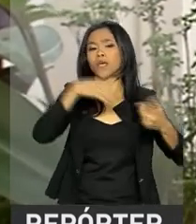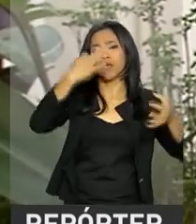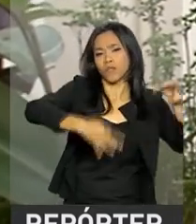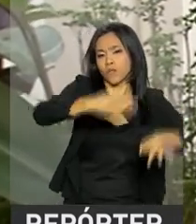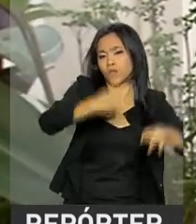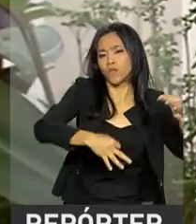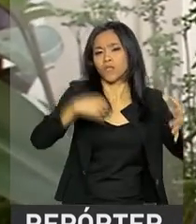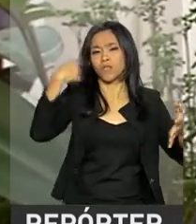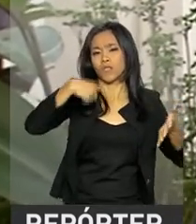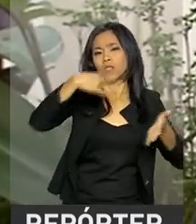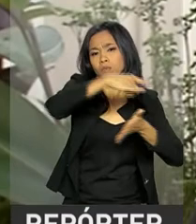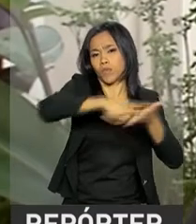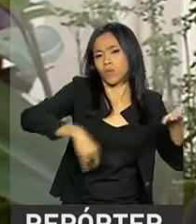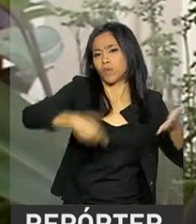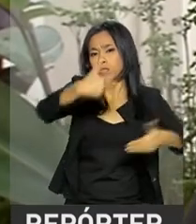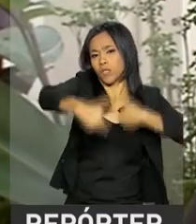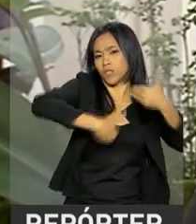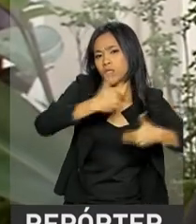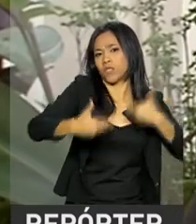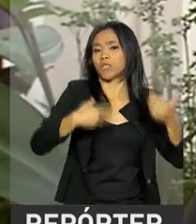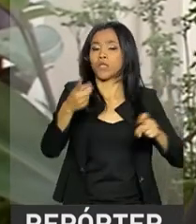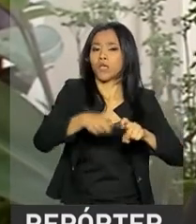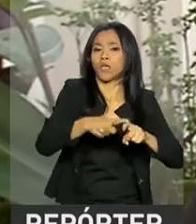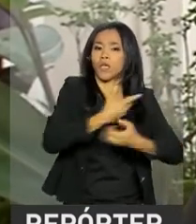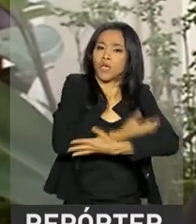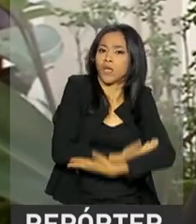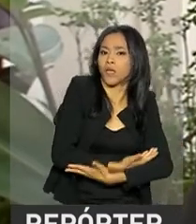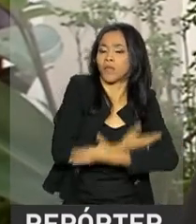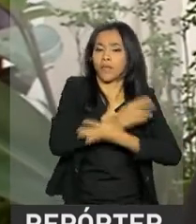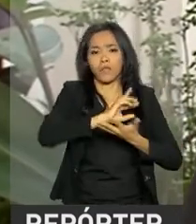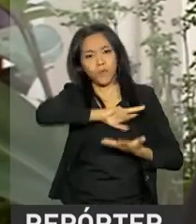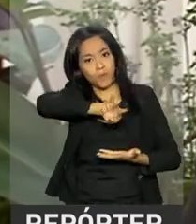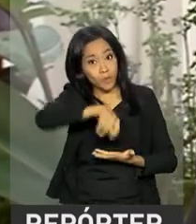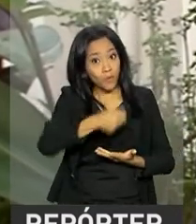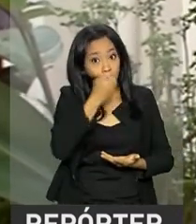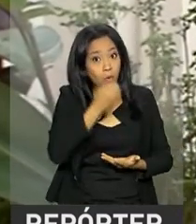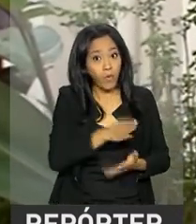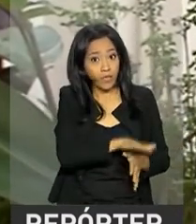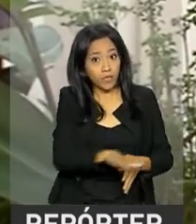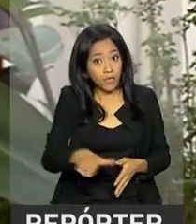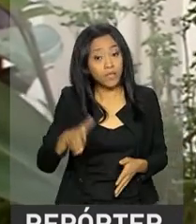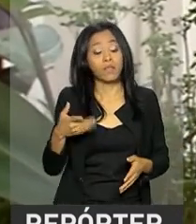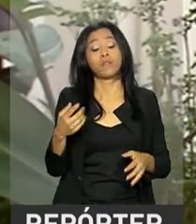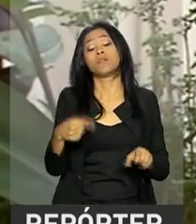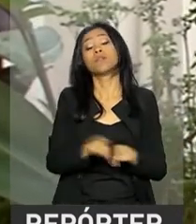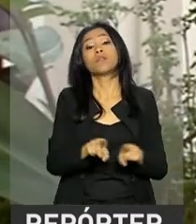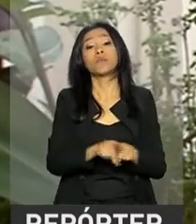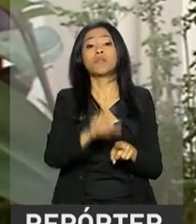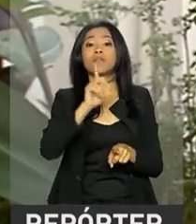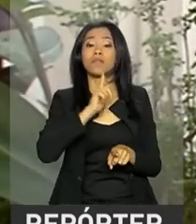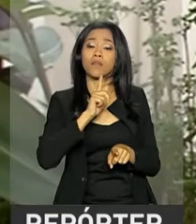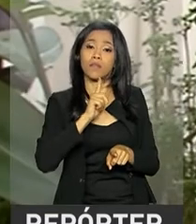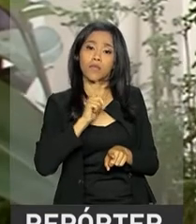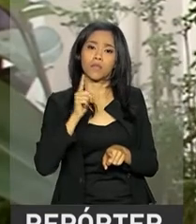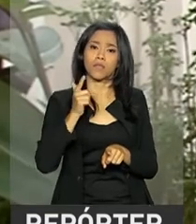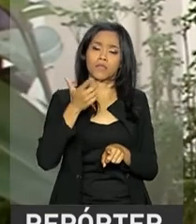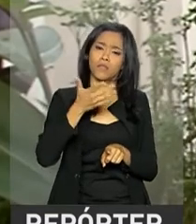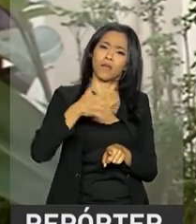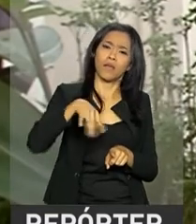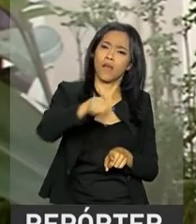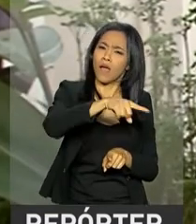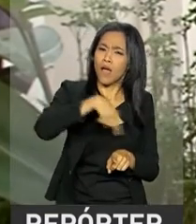jurídico, psicológico, médico, pediátrico, muito bom para as crianças. E também a parte de